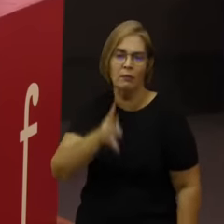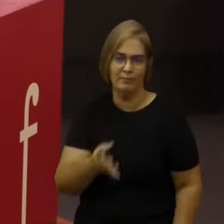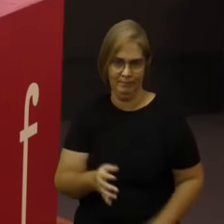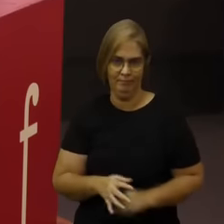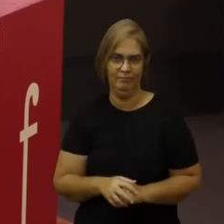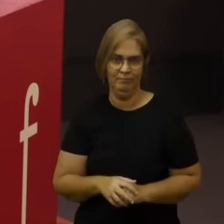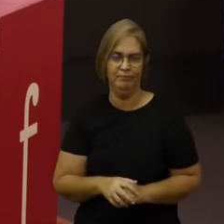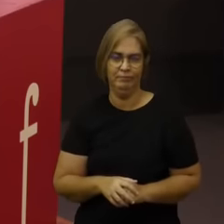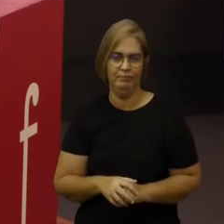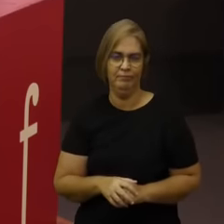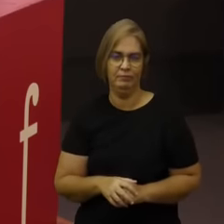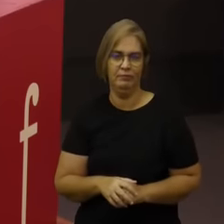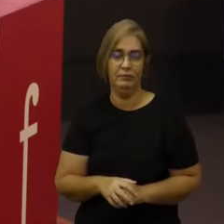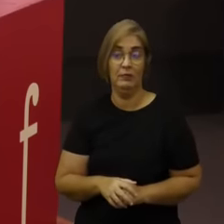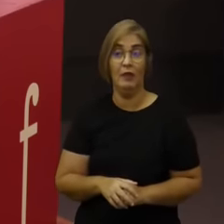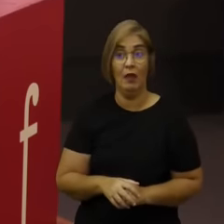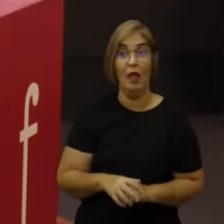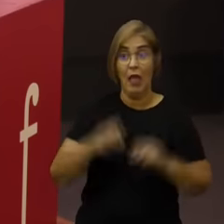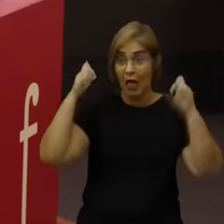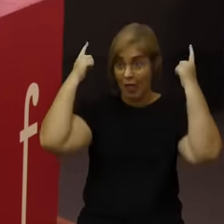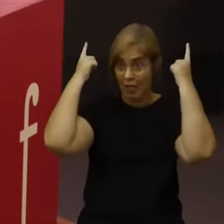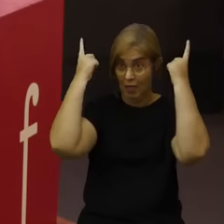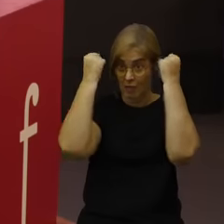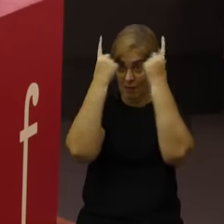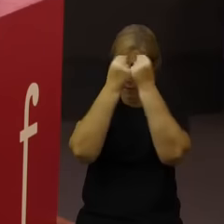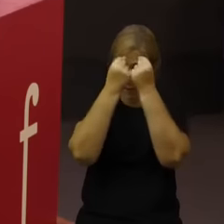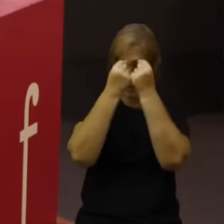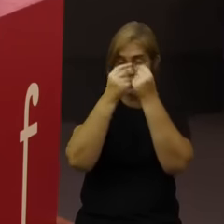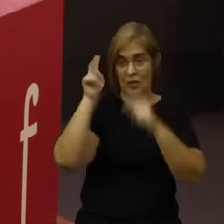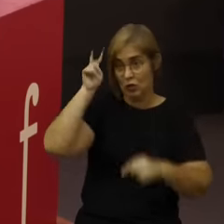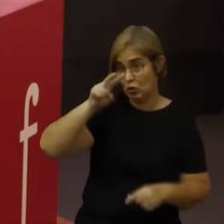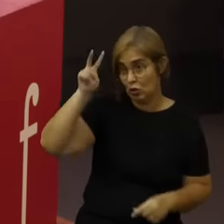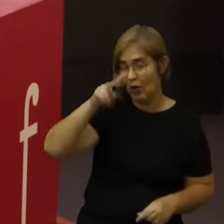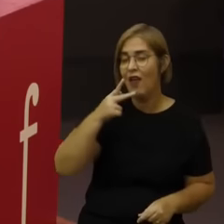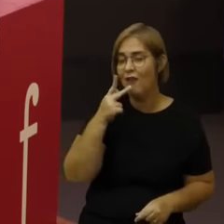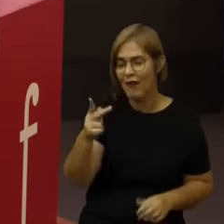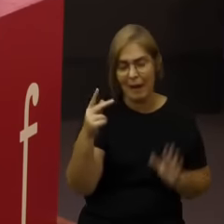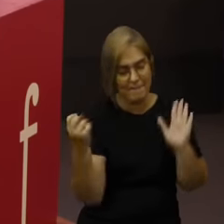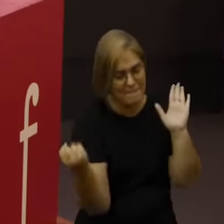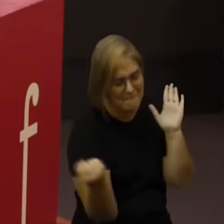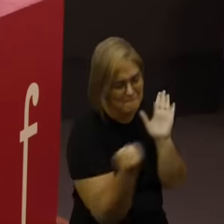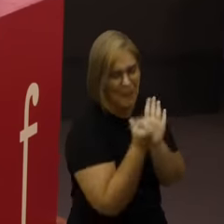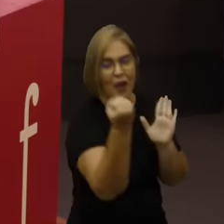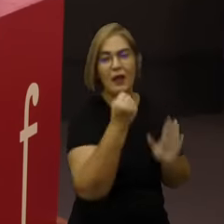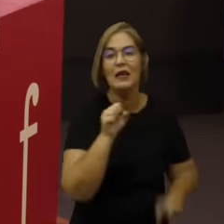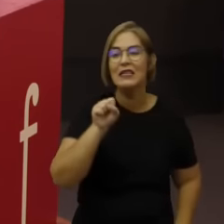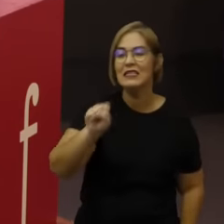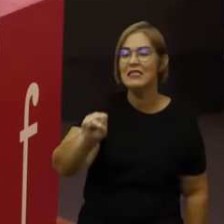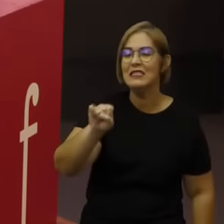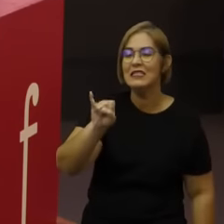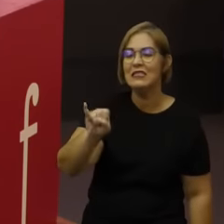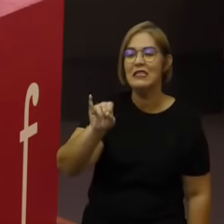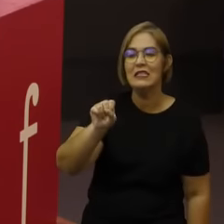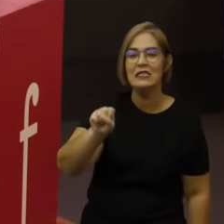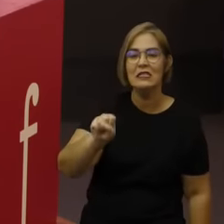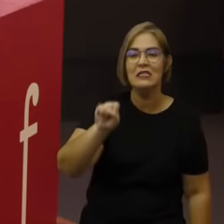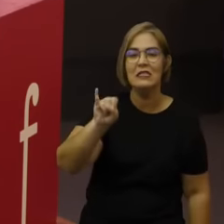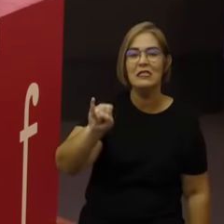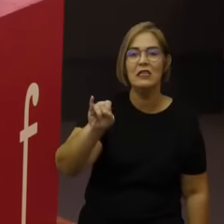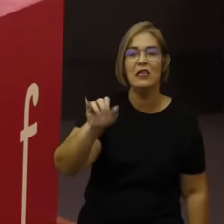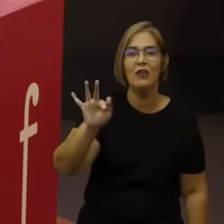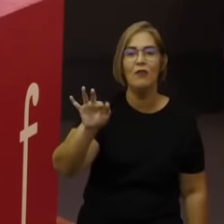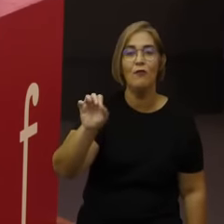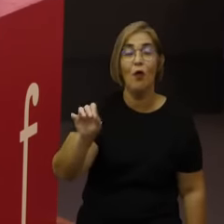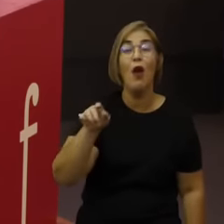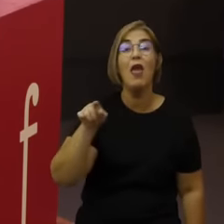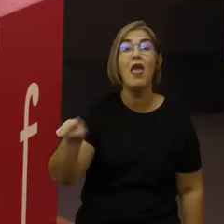A eh mitologia grega marca a figura de Sisfo precisamente como sendo algumas fontes dizem que ele teria